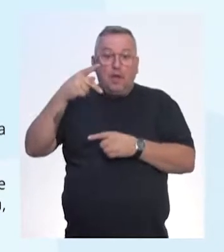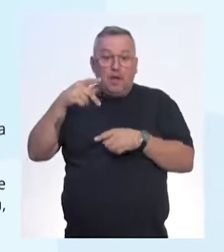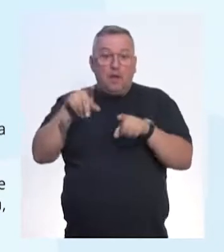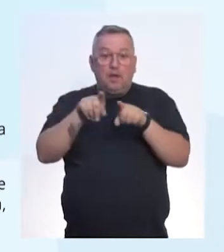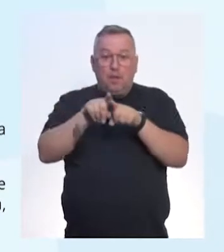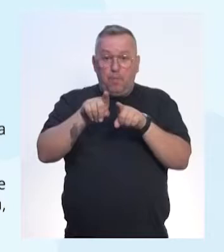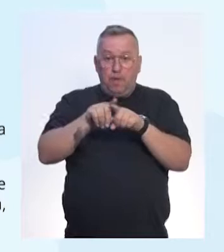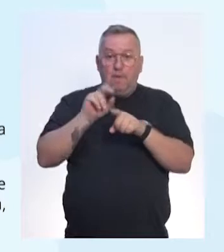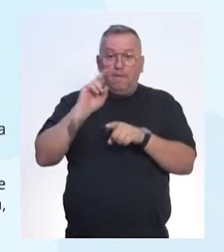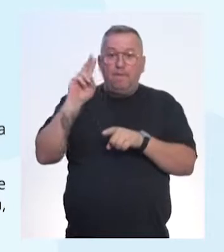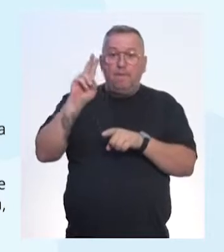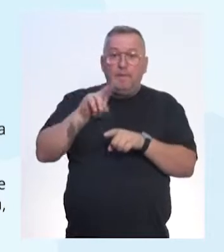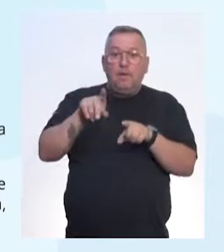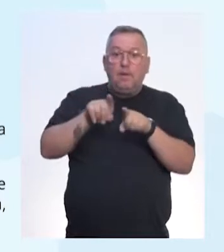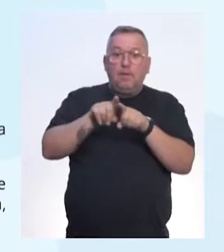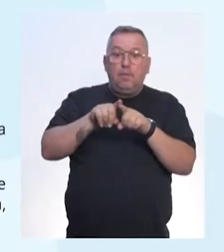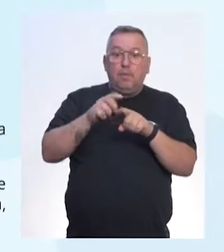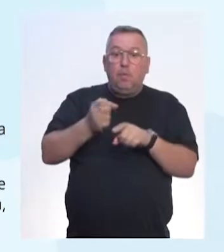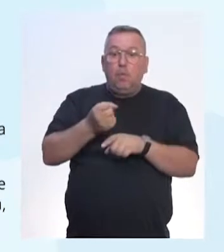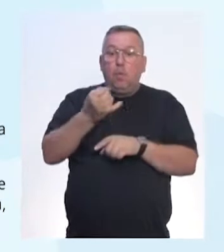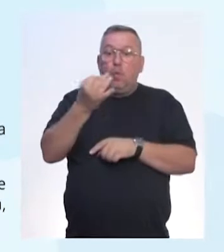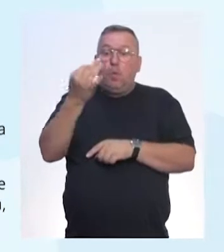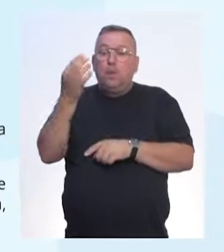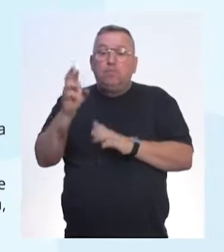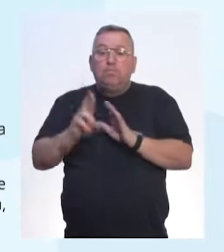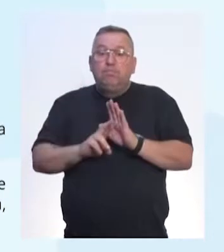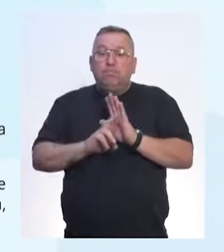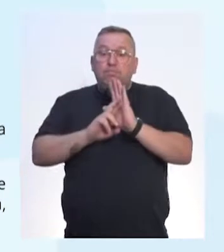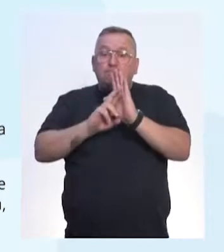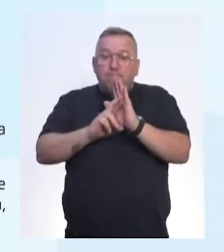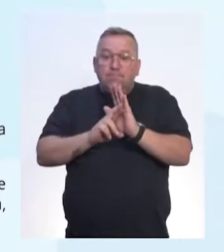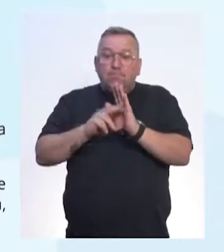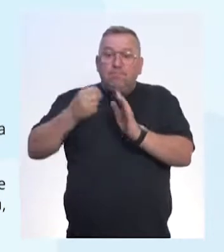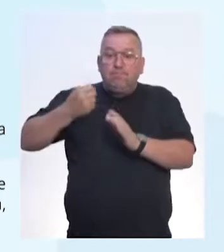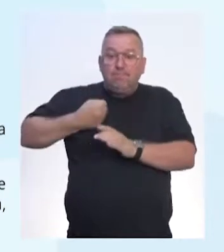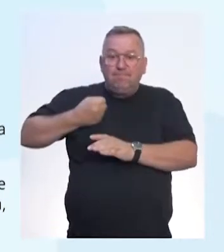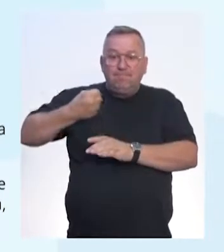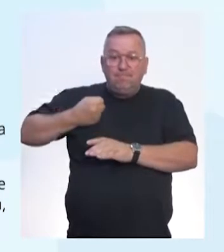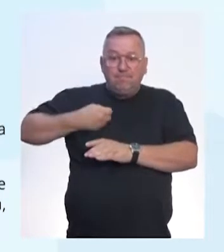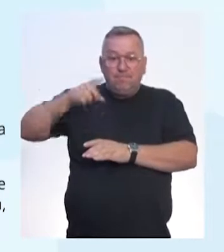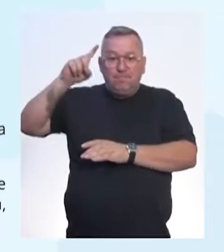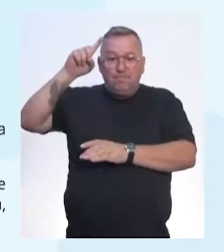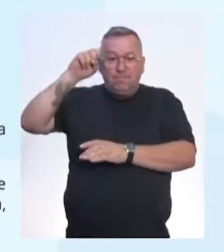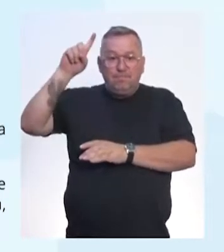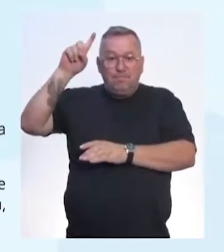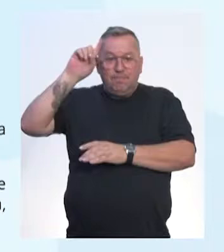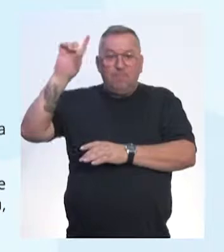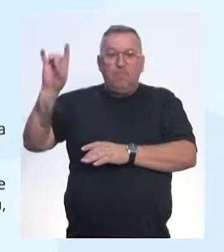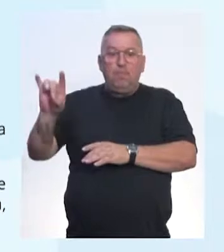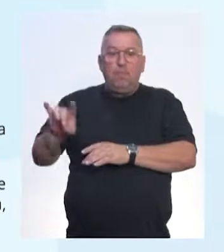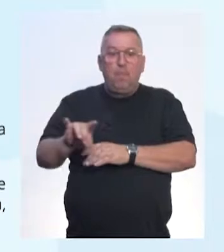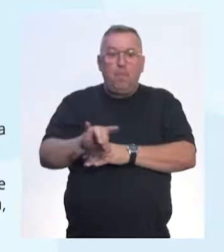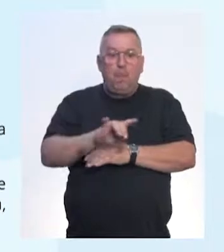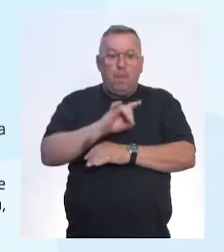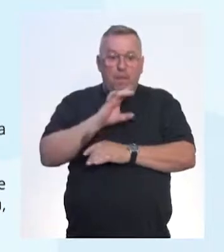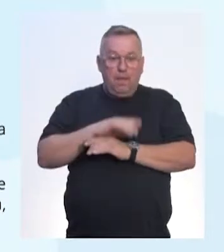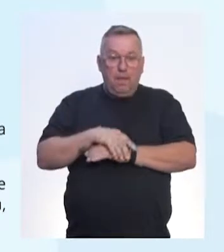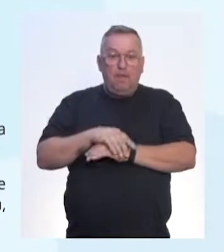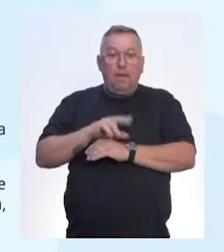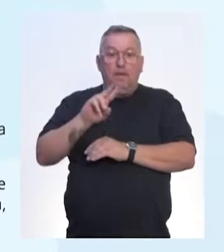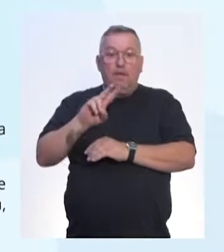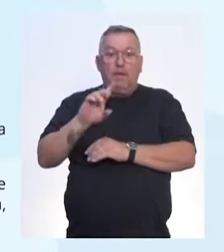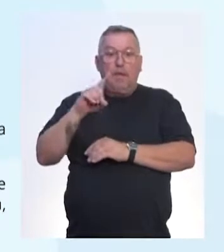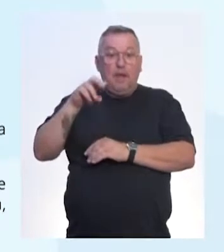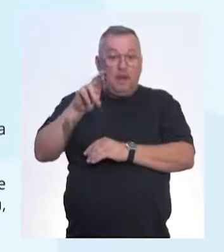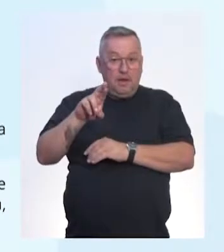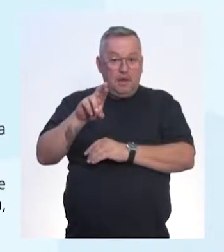proteínas, considerando também o quanto isso representa nos valores diários de referência, que é o que a gente chama